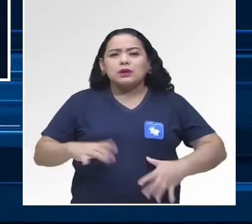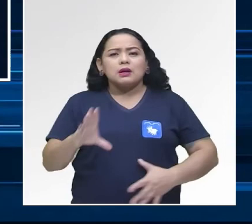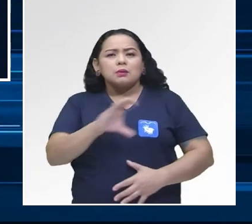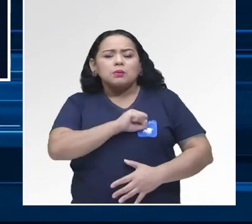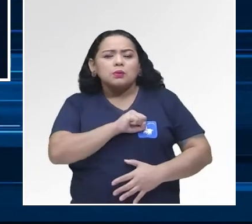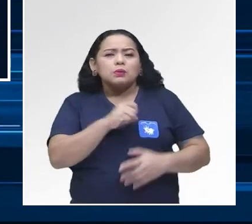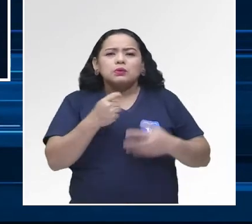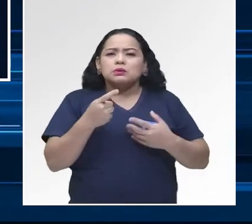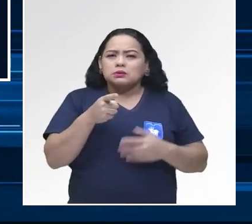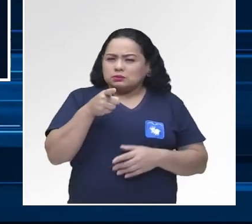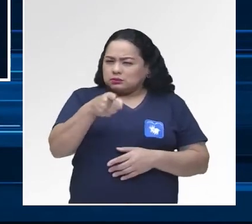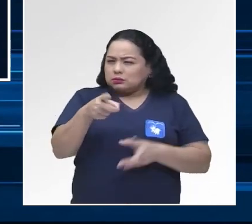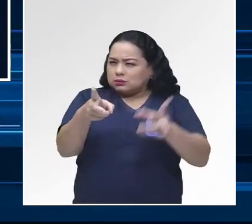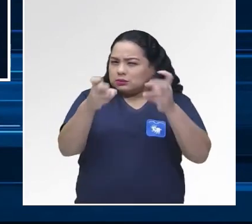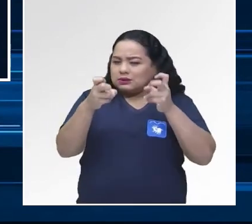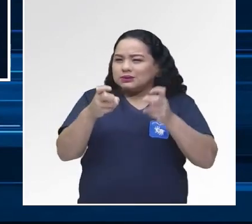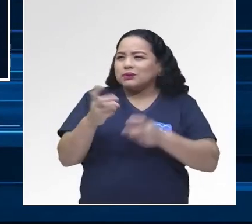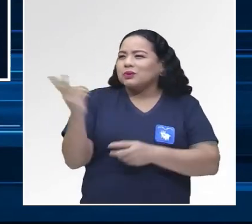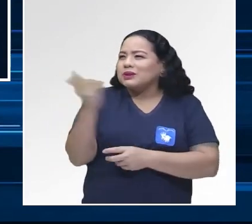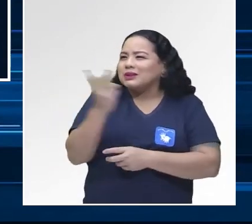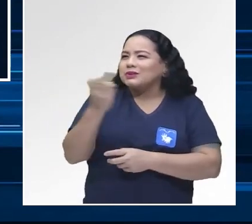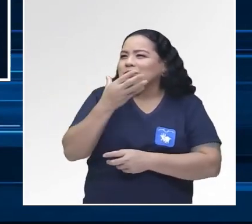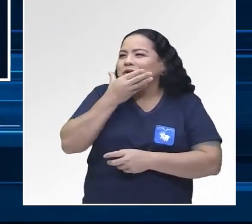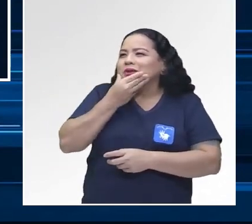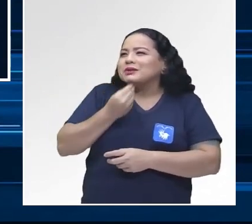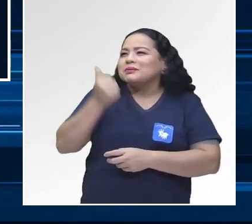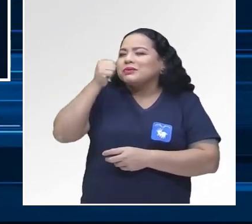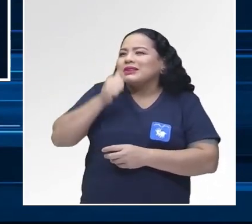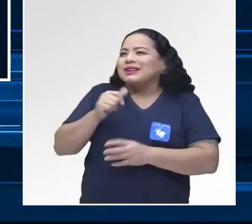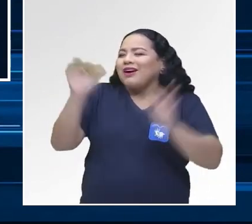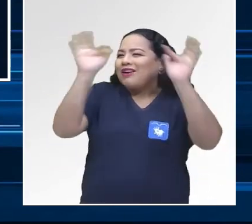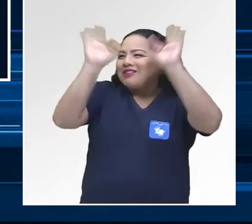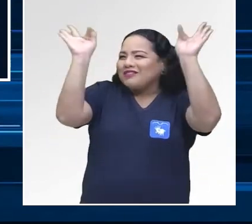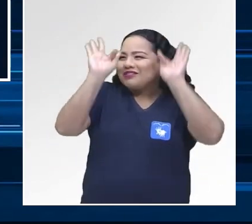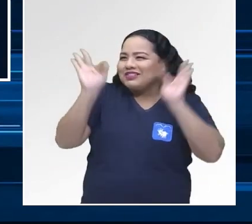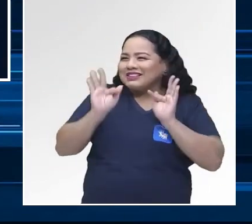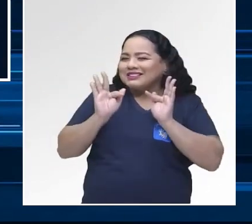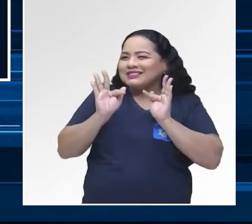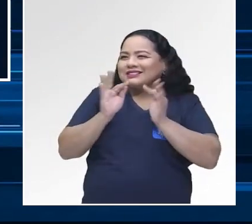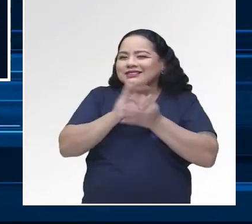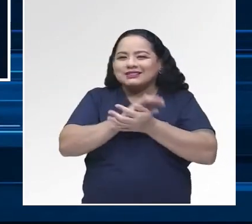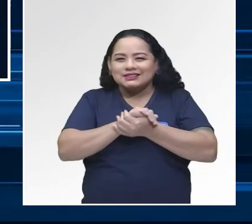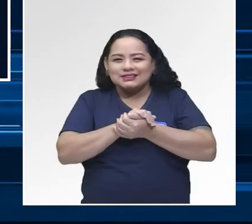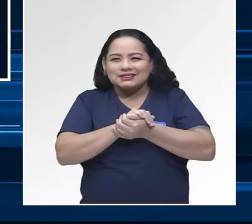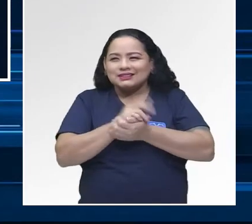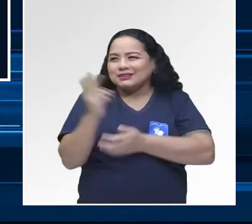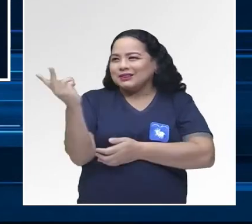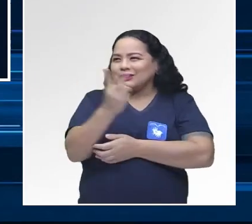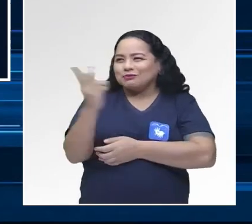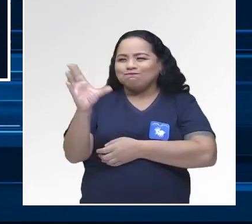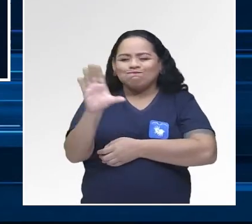bem. Olha, aquele casal está tão feliz. Eles se amam.